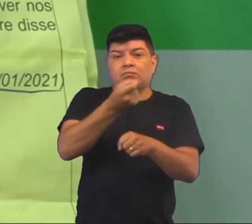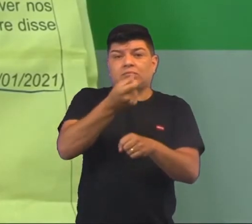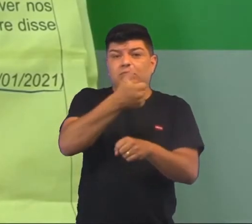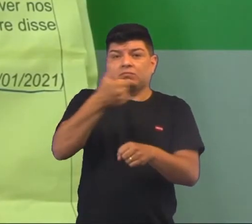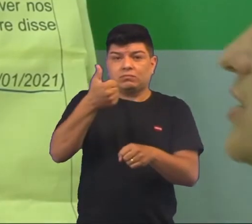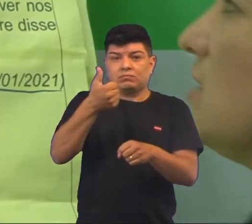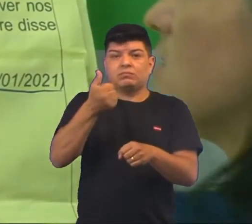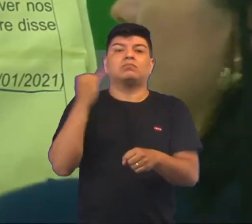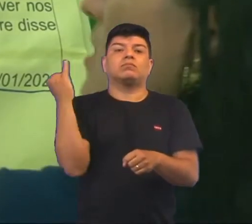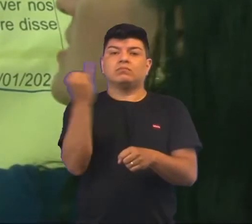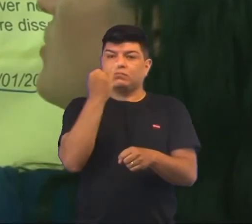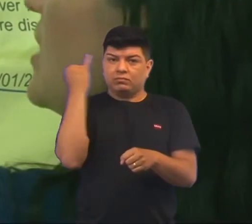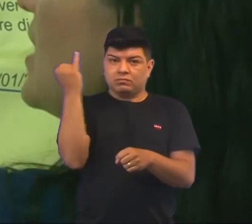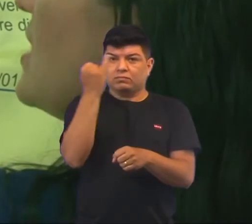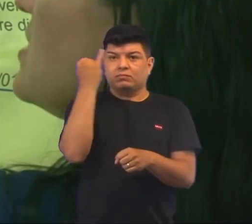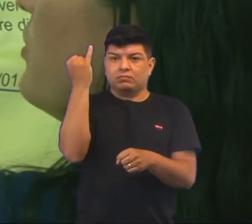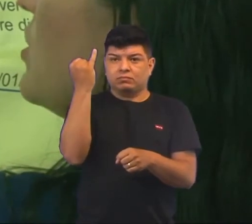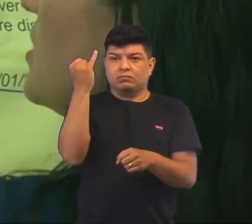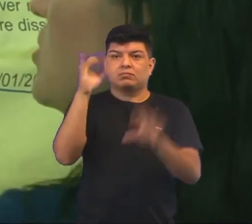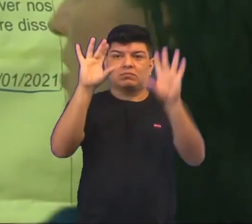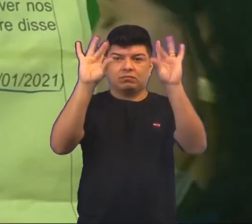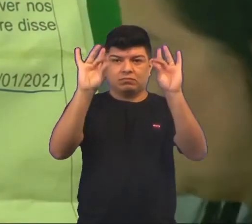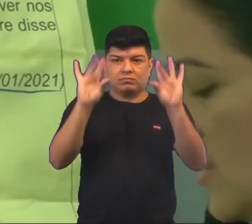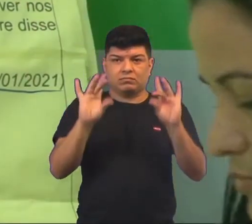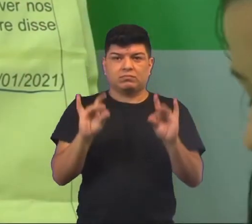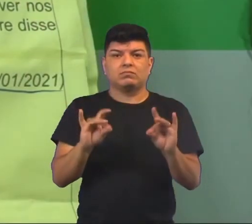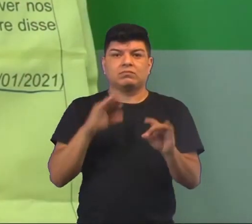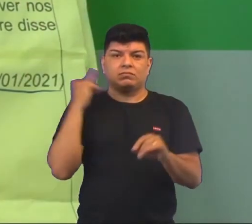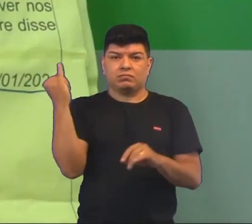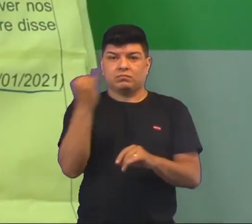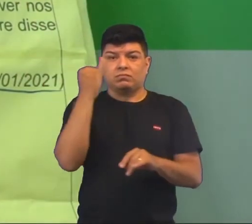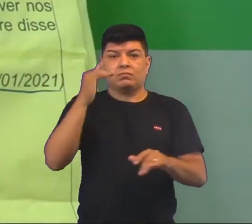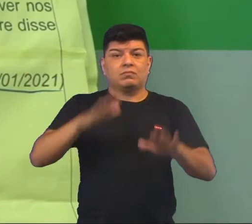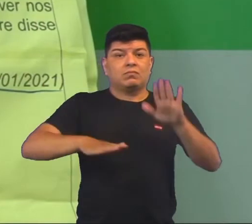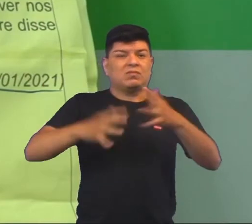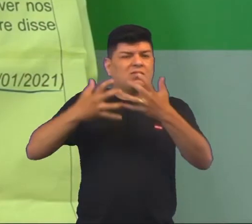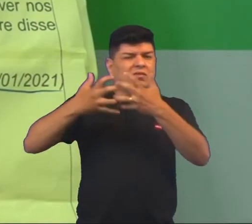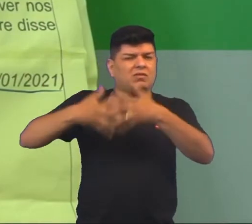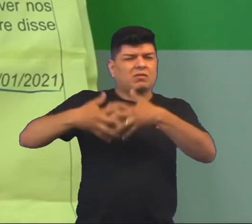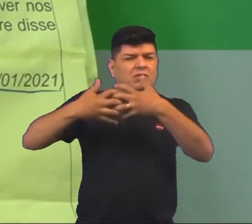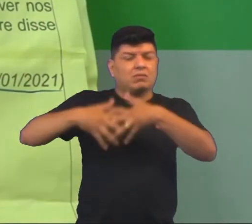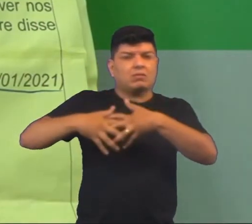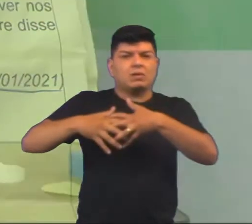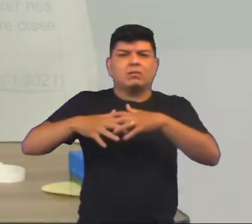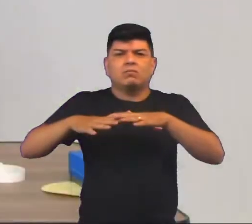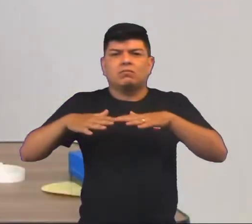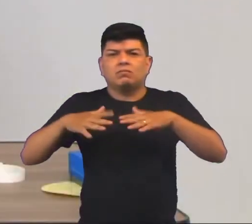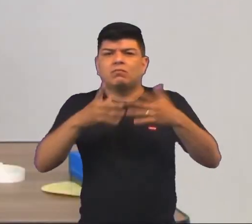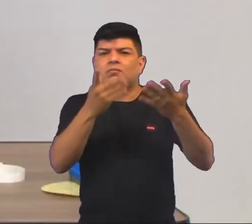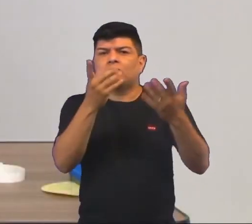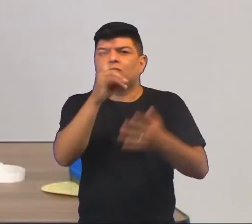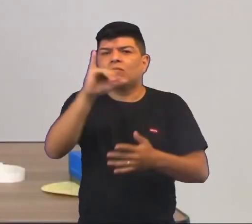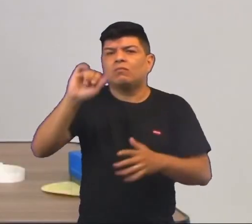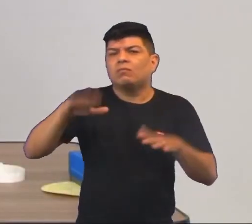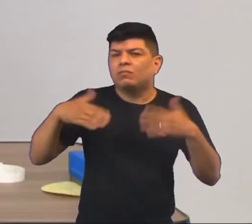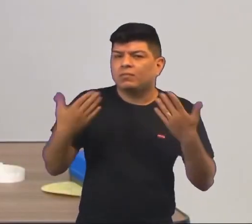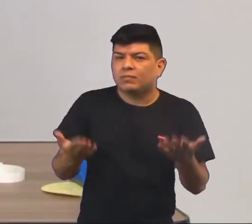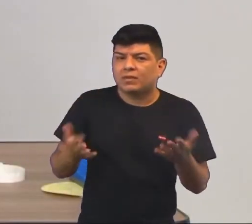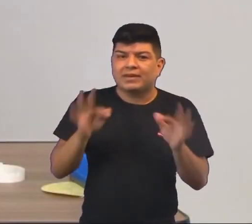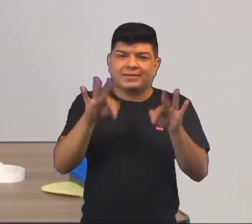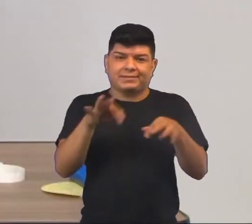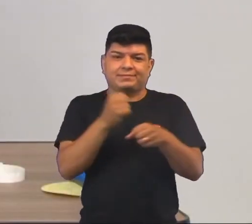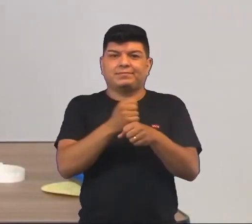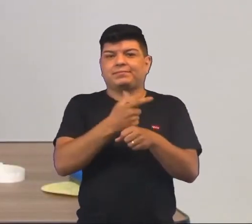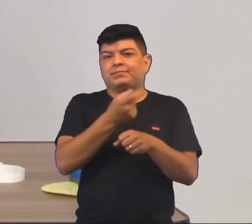são fatos importantes, são detalhes importantes na notícia, muitas vezes que a gente se confunde. Ah, quando aconteceu? E você responde lá, no final